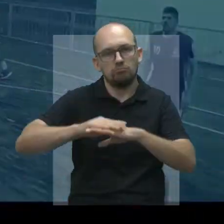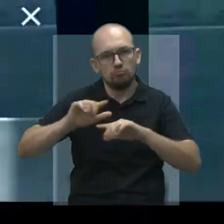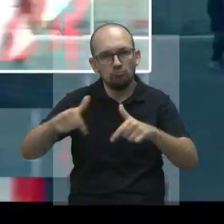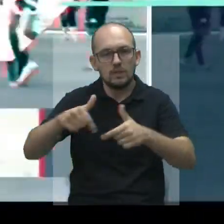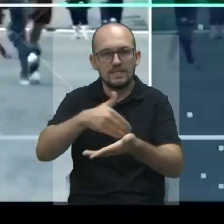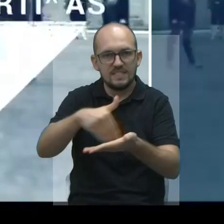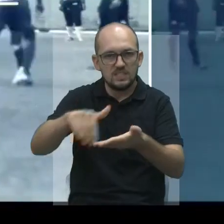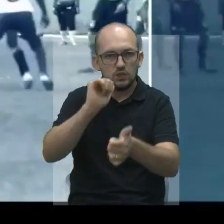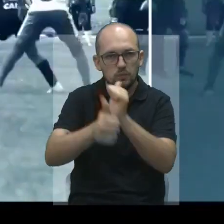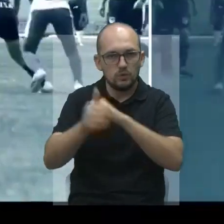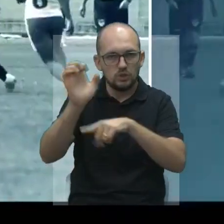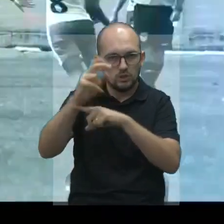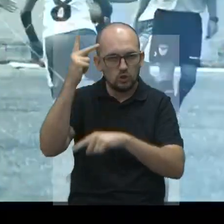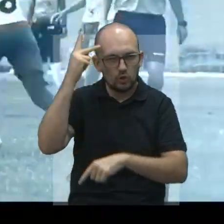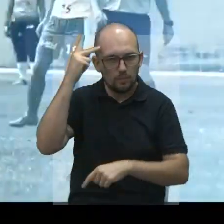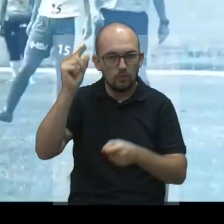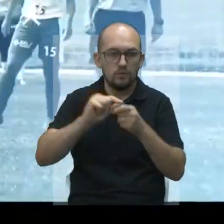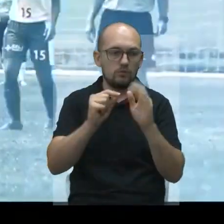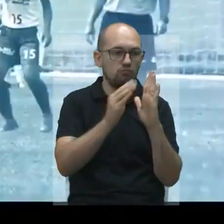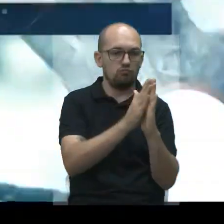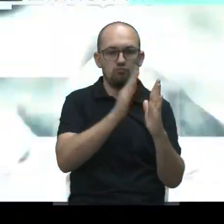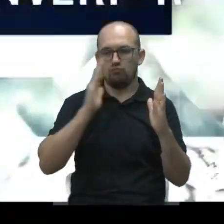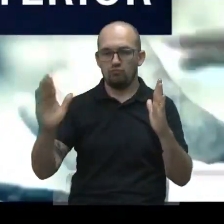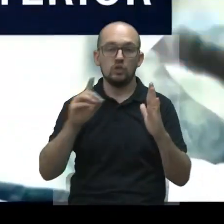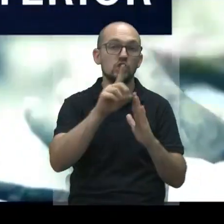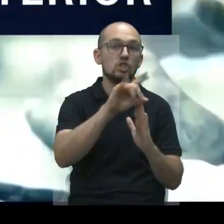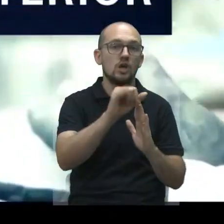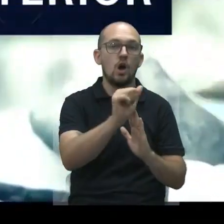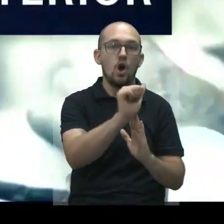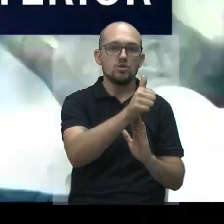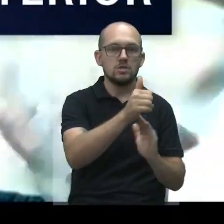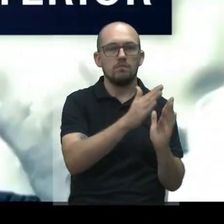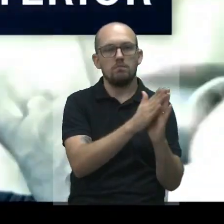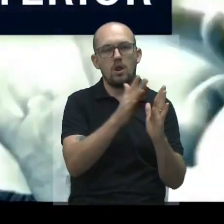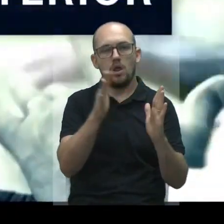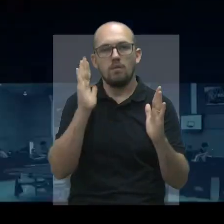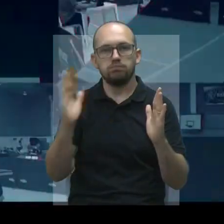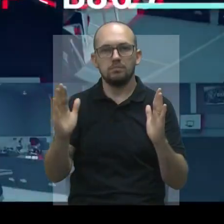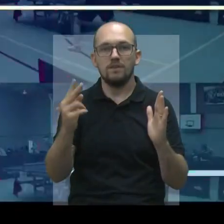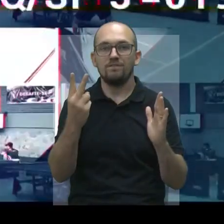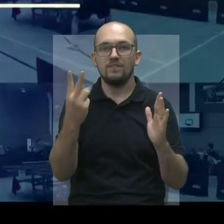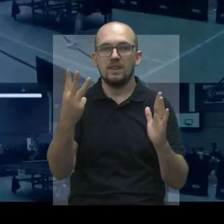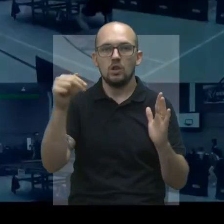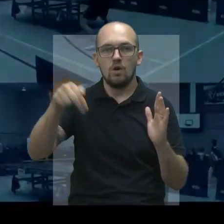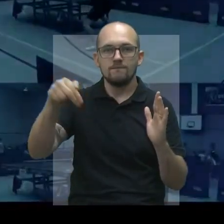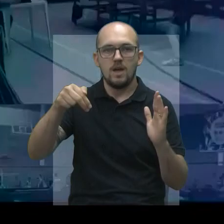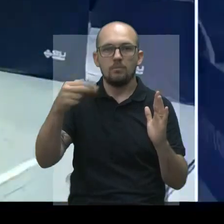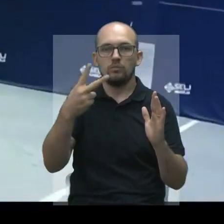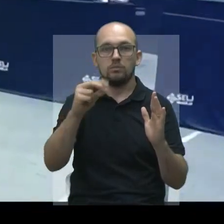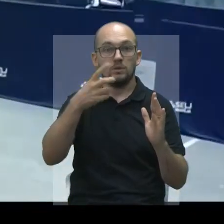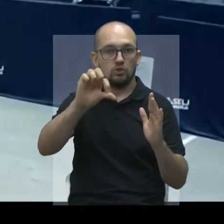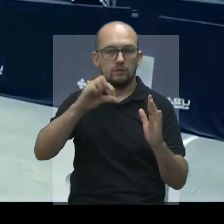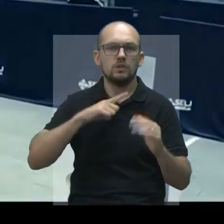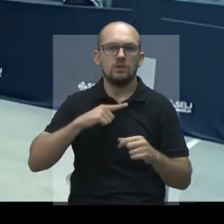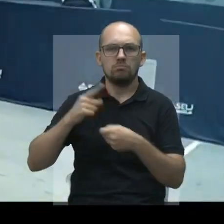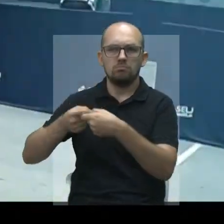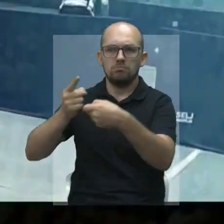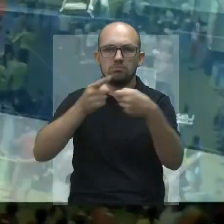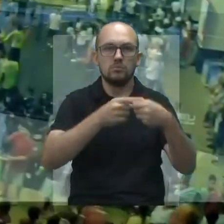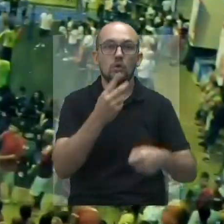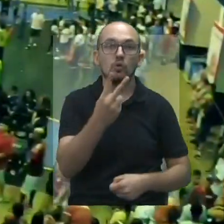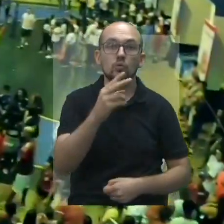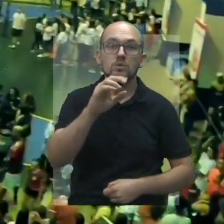São Paulo, ocorreram entre os dias 11 e 23 de novembro de 2019, envolvendo 206 municípios